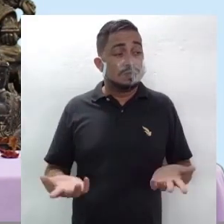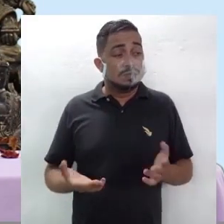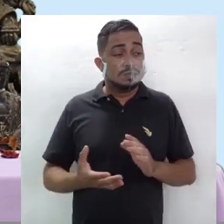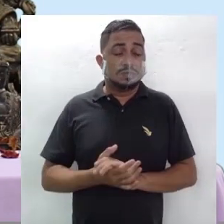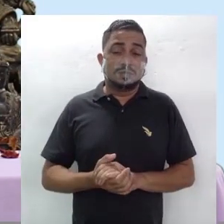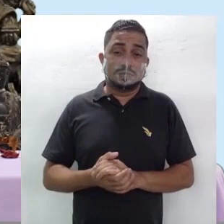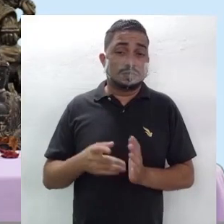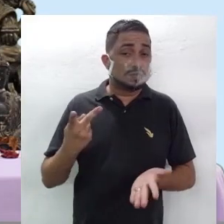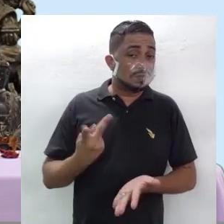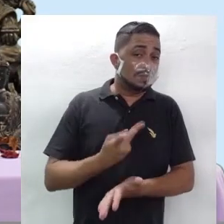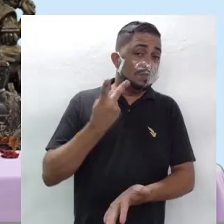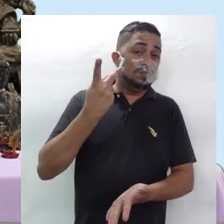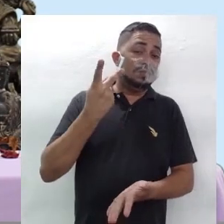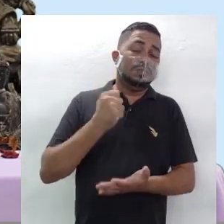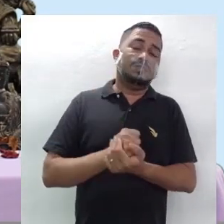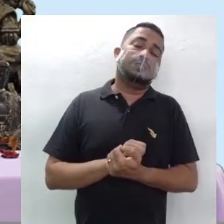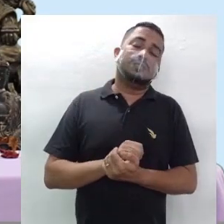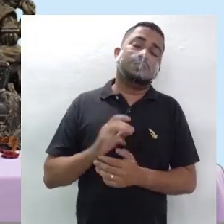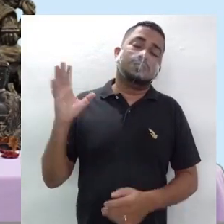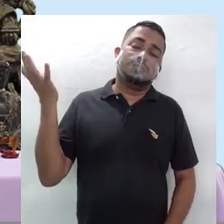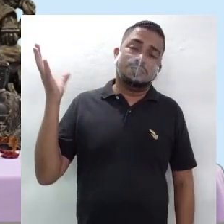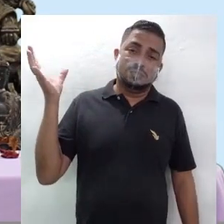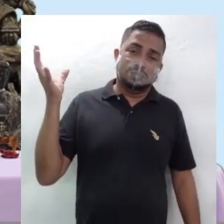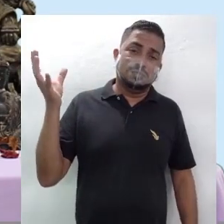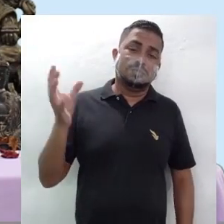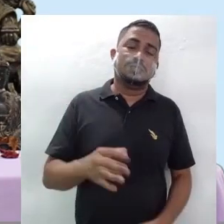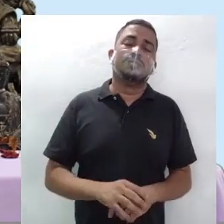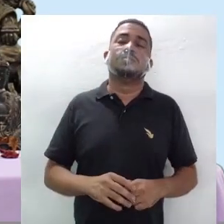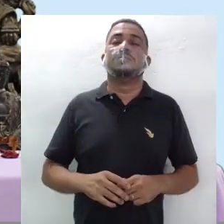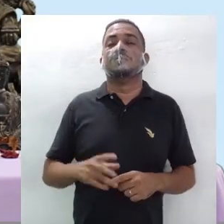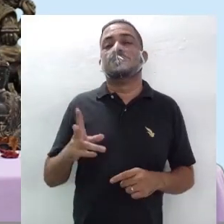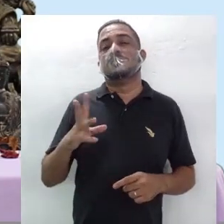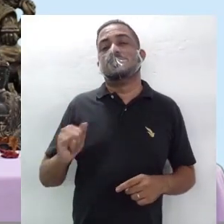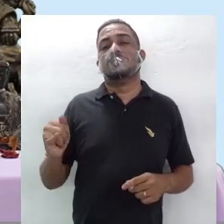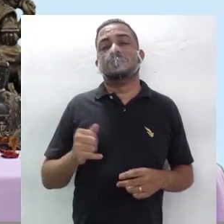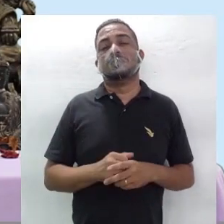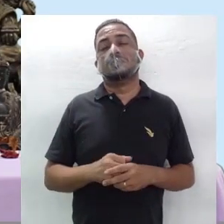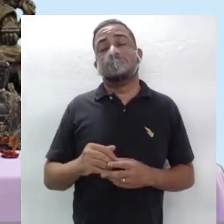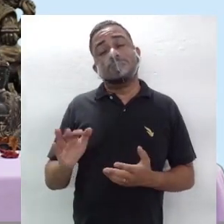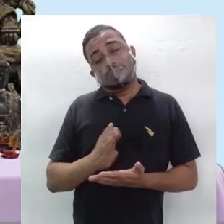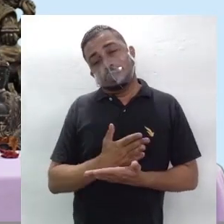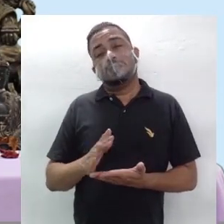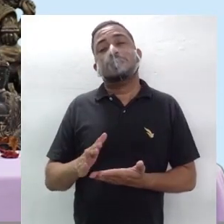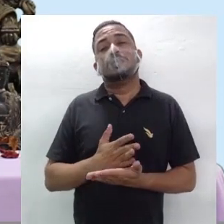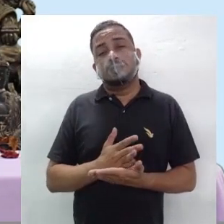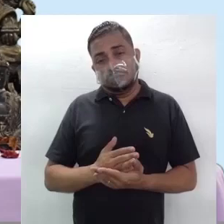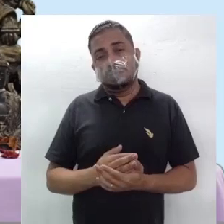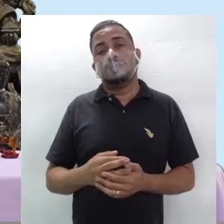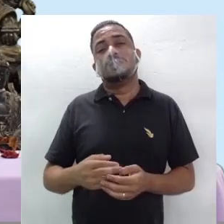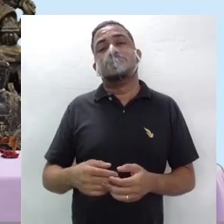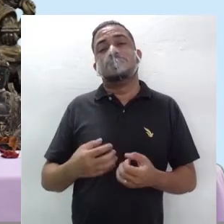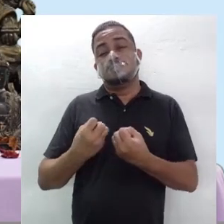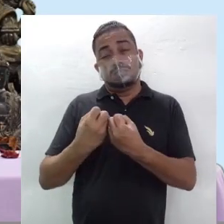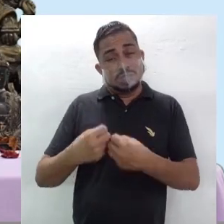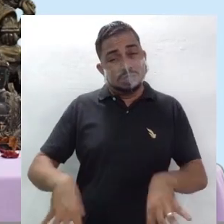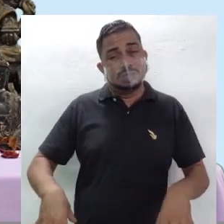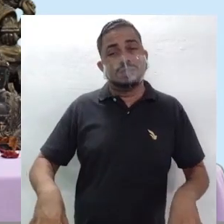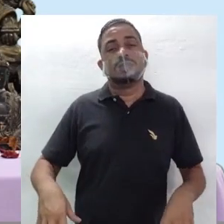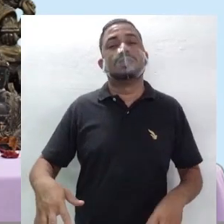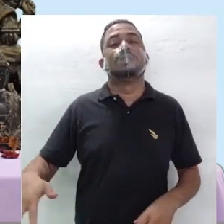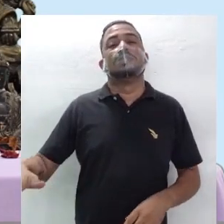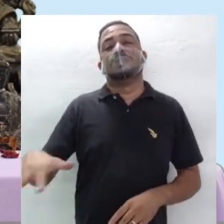Só que os impactos ambientais, né, eles vão deixar alguns